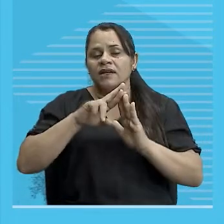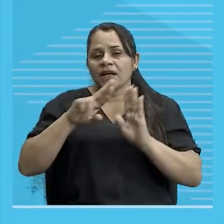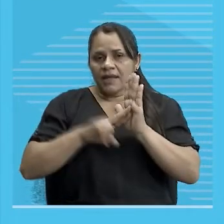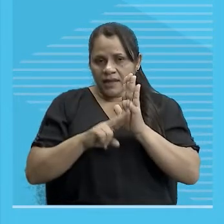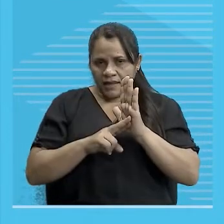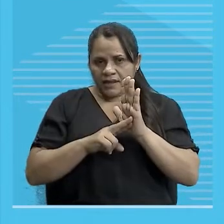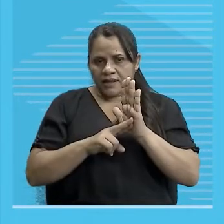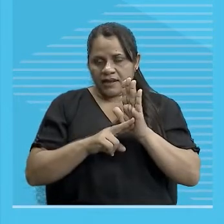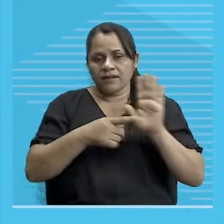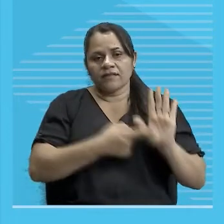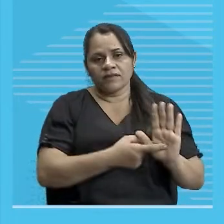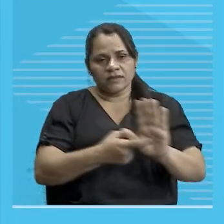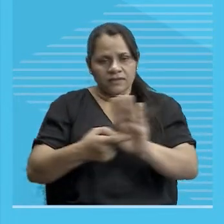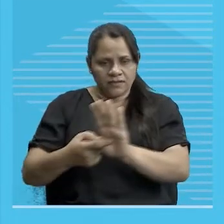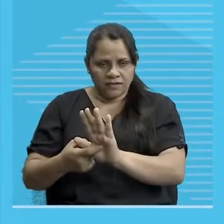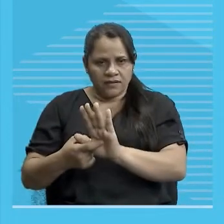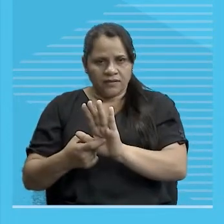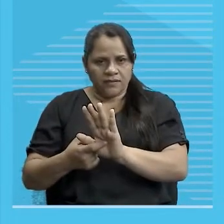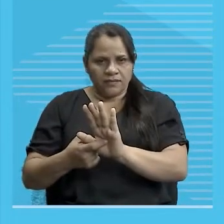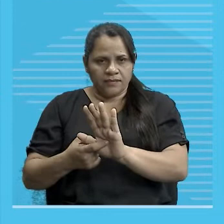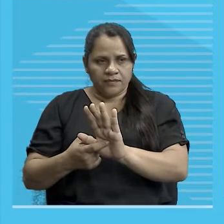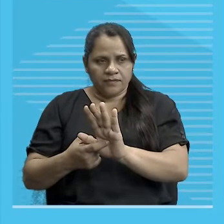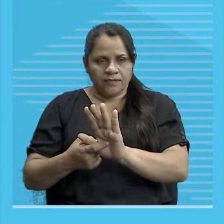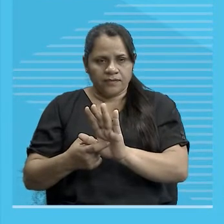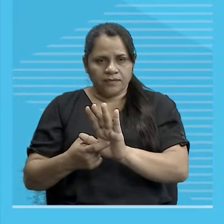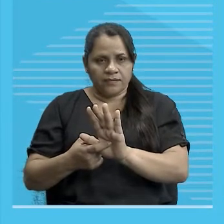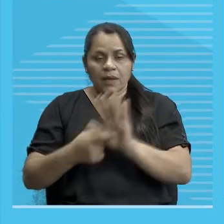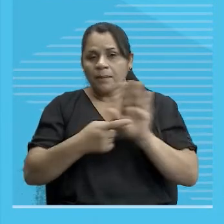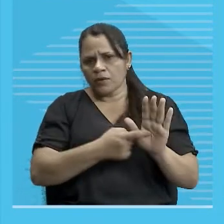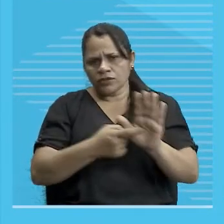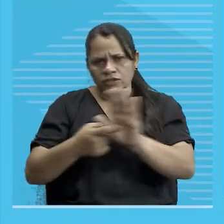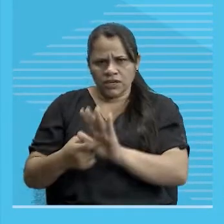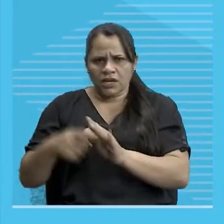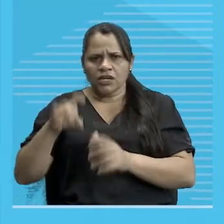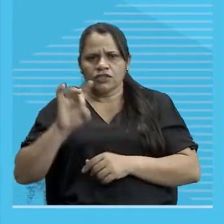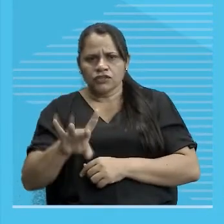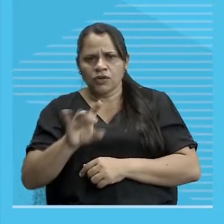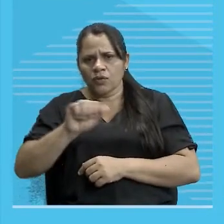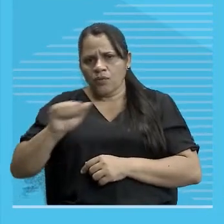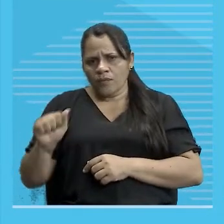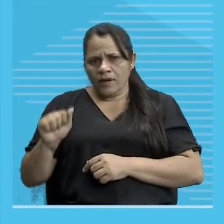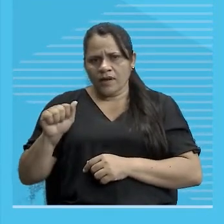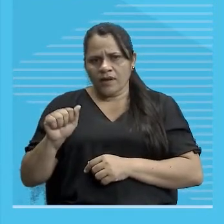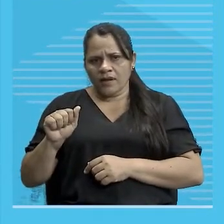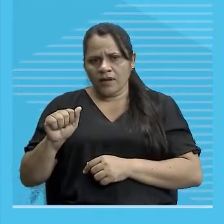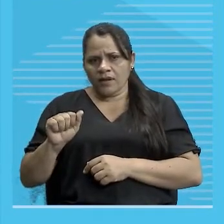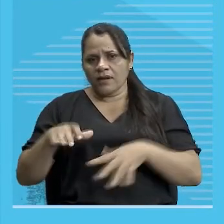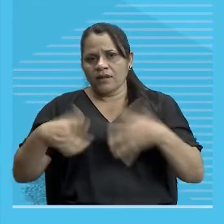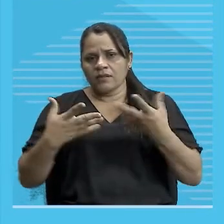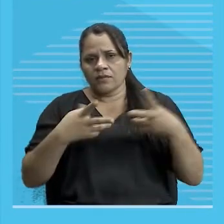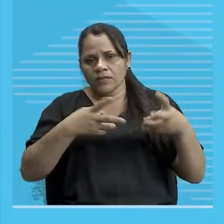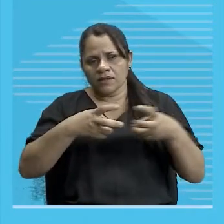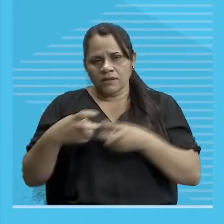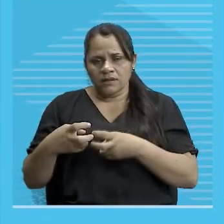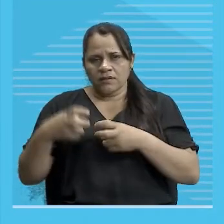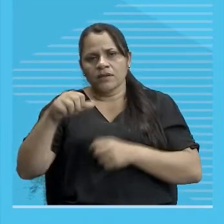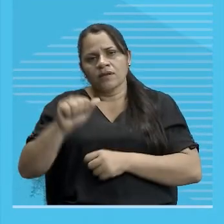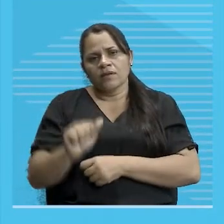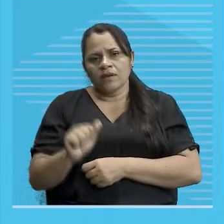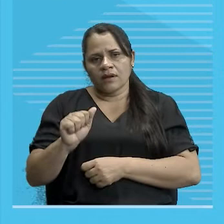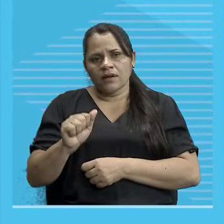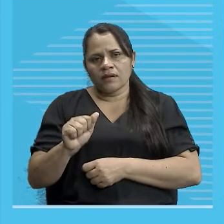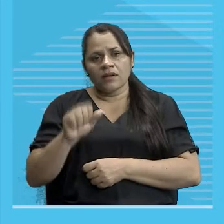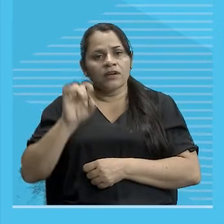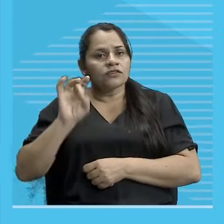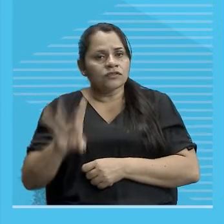vê, essa regrinha prática, aparecer só um A, é porque muito provavelmente esse A é só artigo. E aí você não